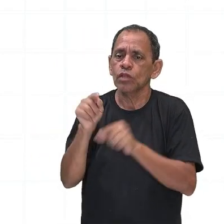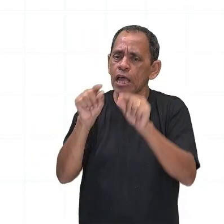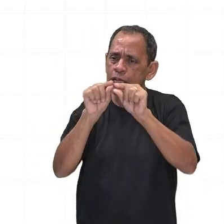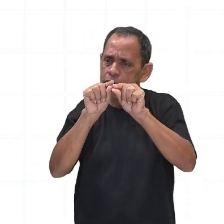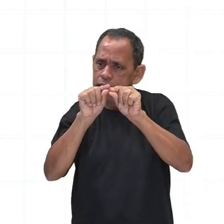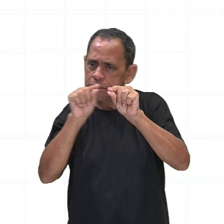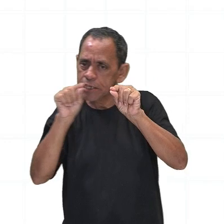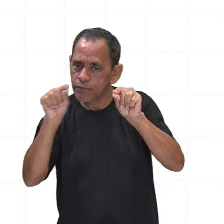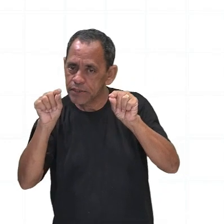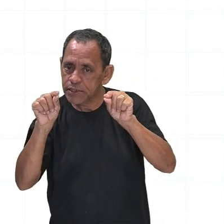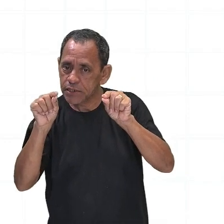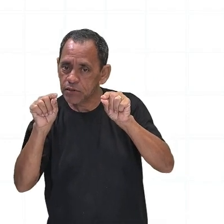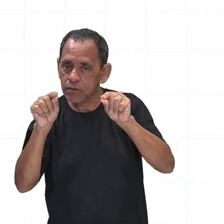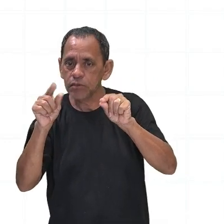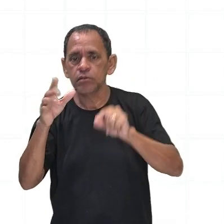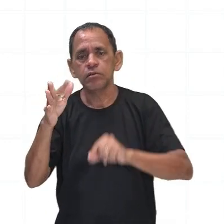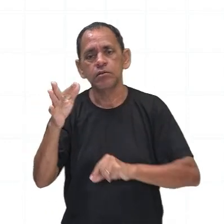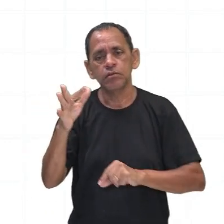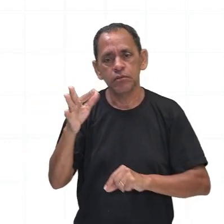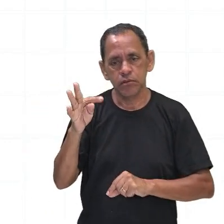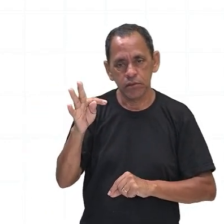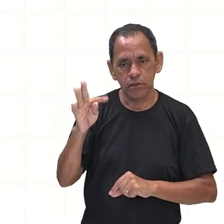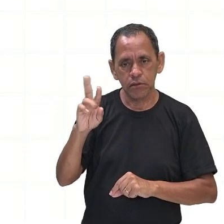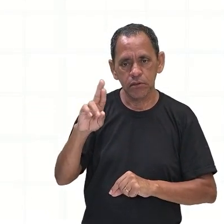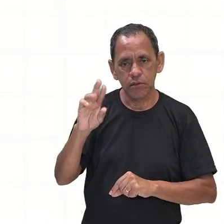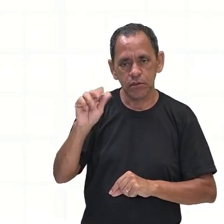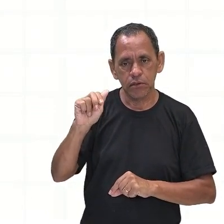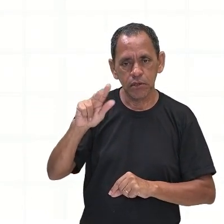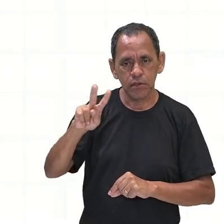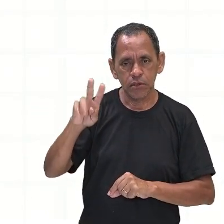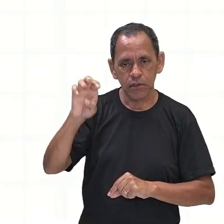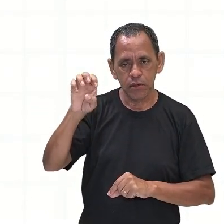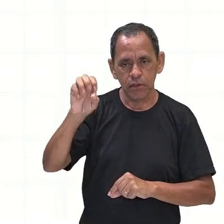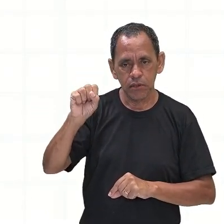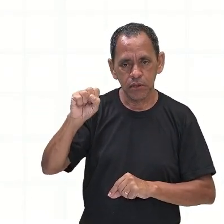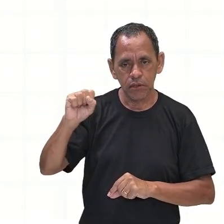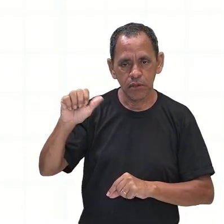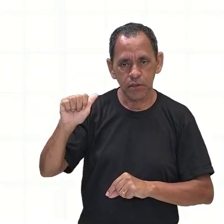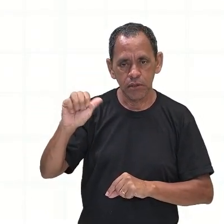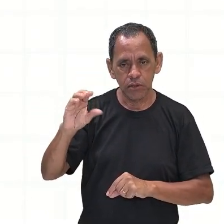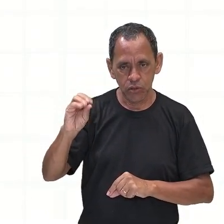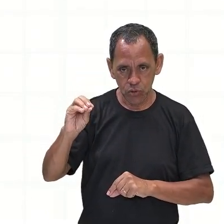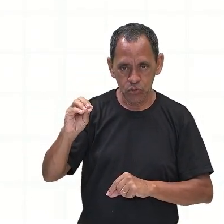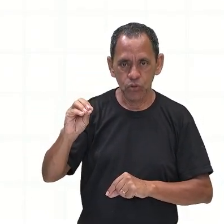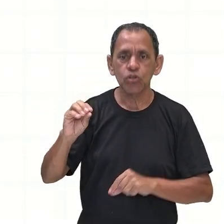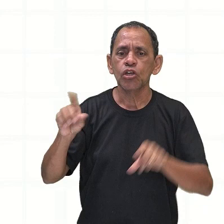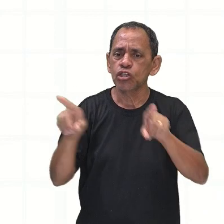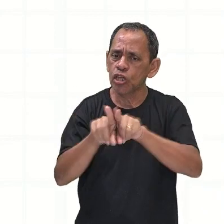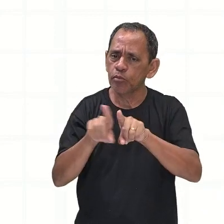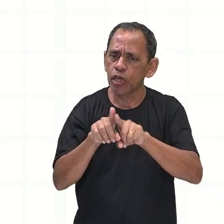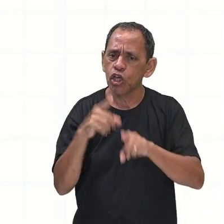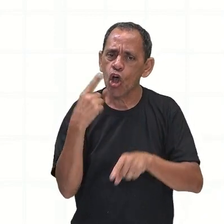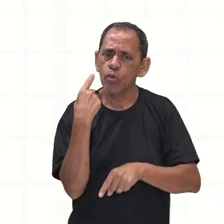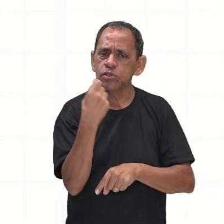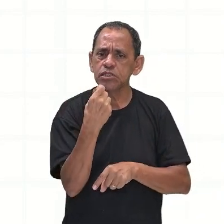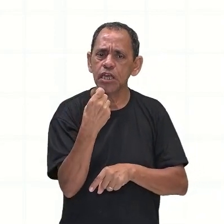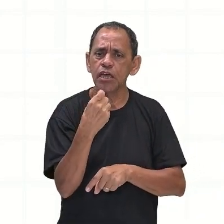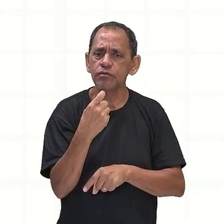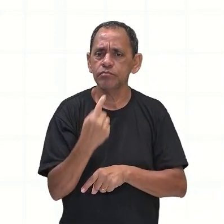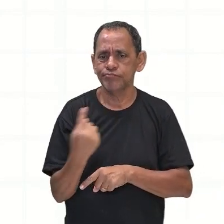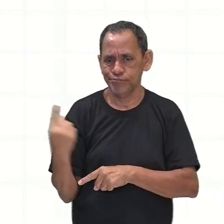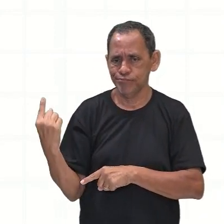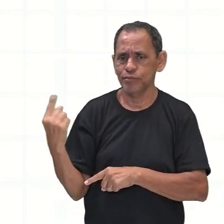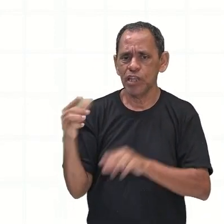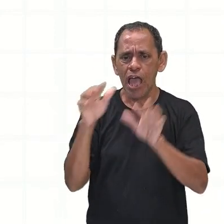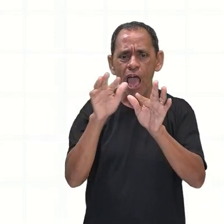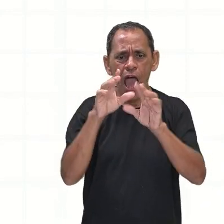colocar aí a cartela anterior, certo? Para que eu possa mostrar para vocês. Observem que nesses apostos aqui,